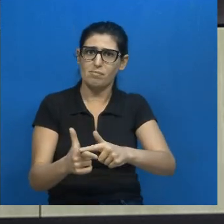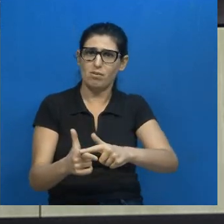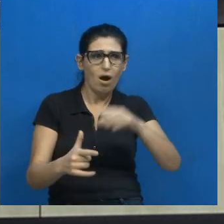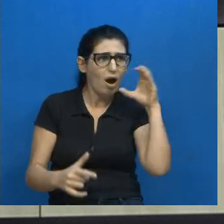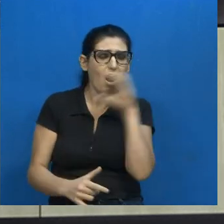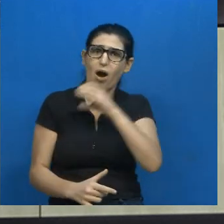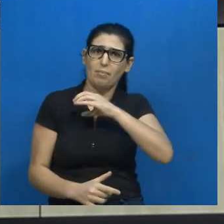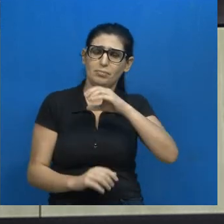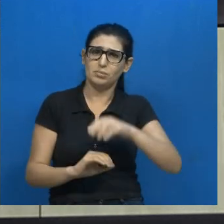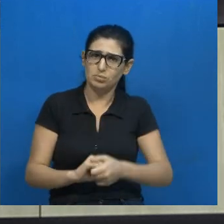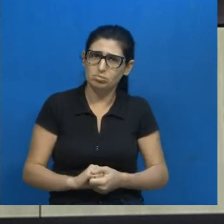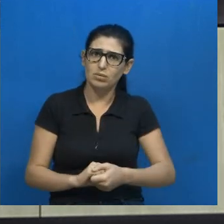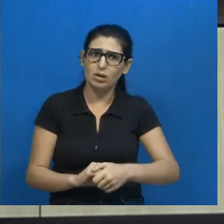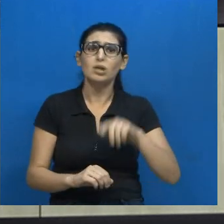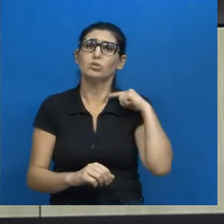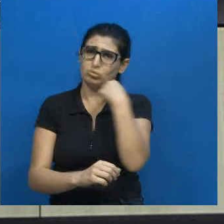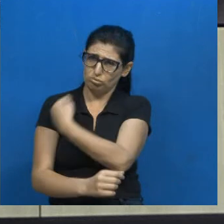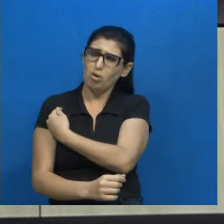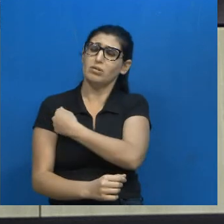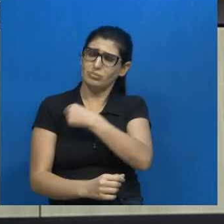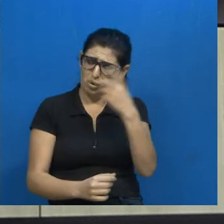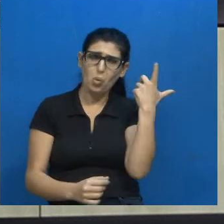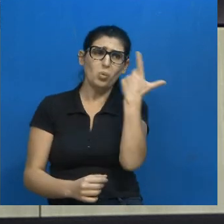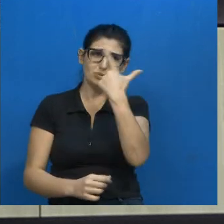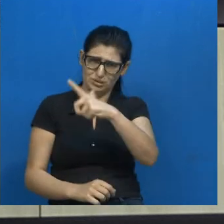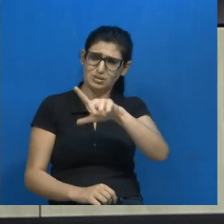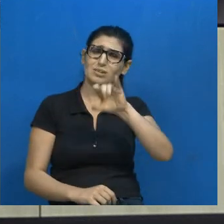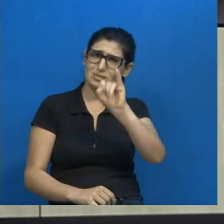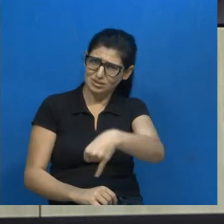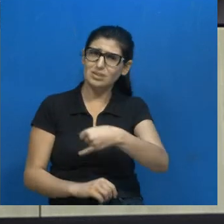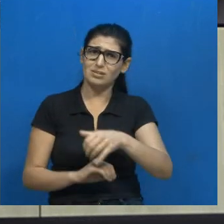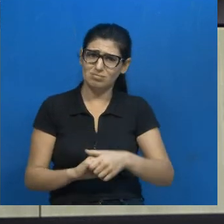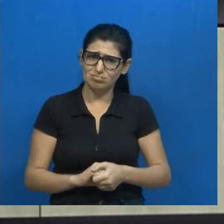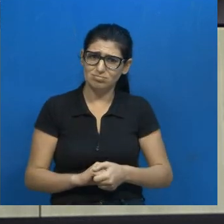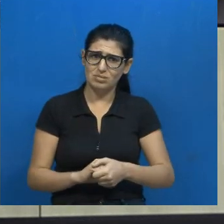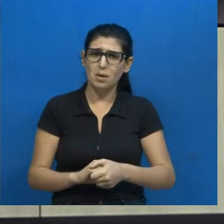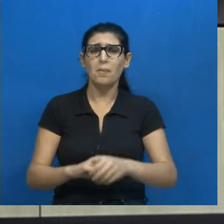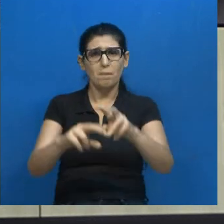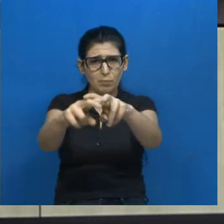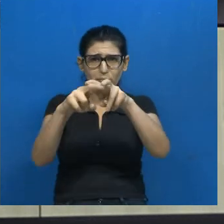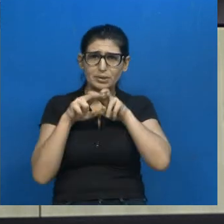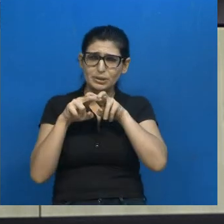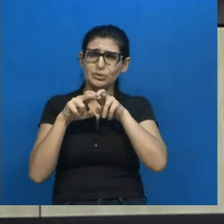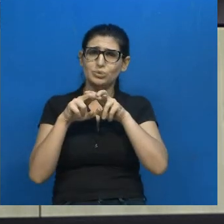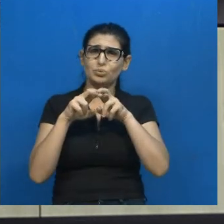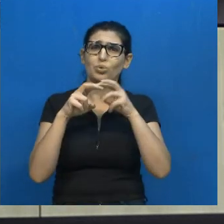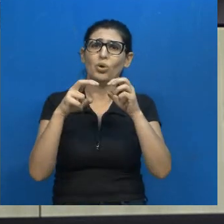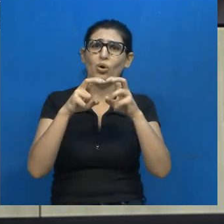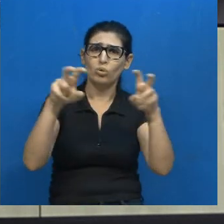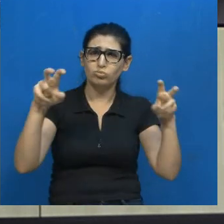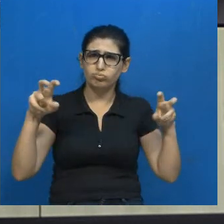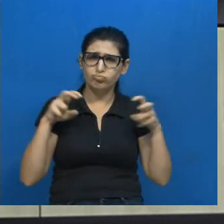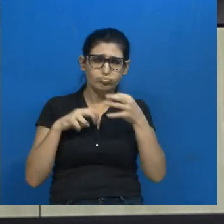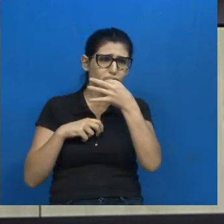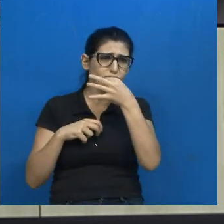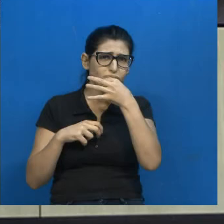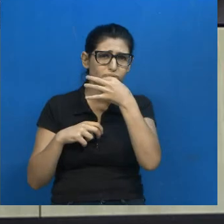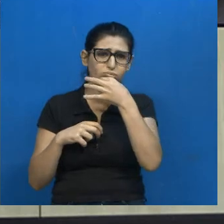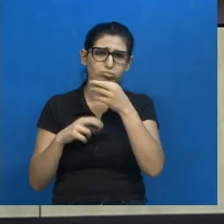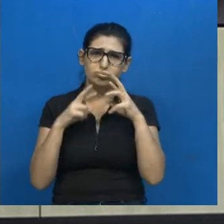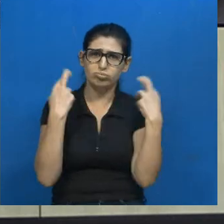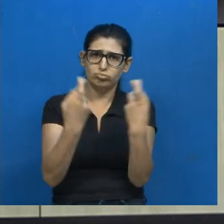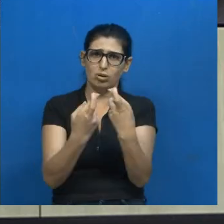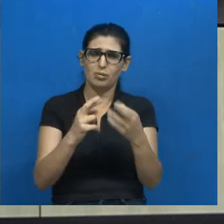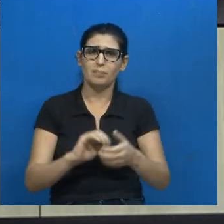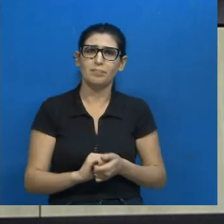E a gente tem que encontrar, e é por isso que a gente está fazendo audiência. Vaderbal. Pessoal, vamos ouvir o vereador Debral Sodré, que está aqui, gostaria